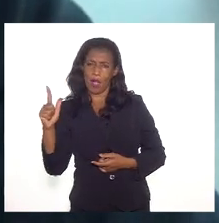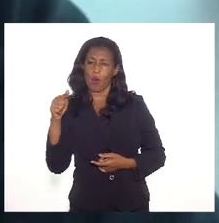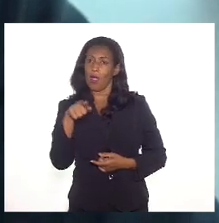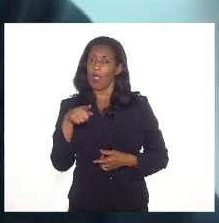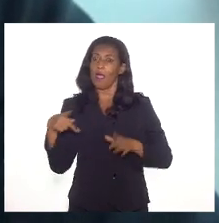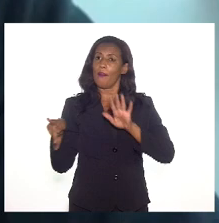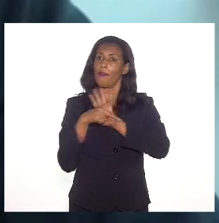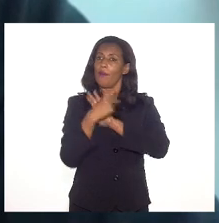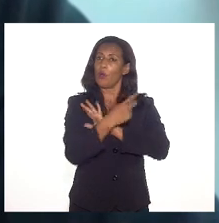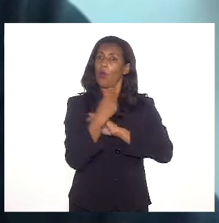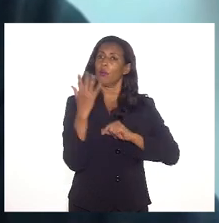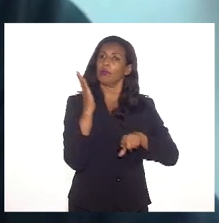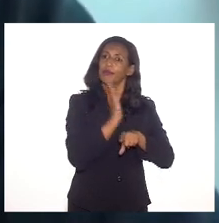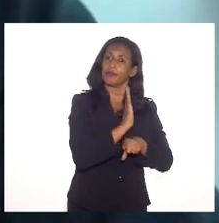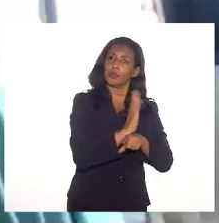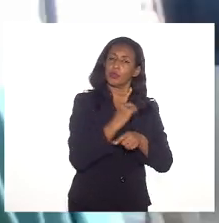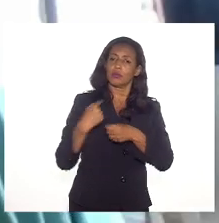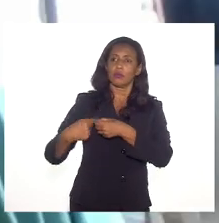políticas zero por municípios.